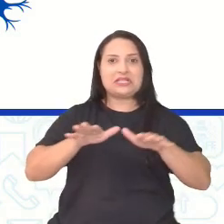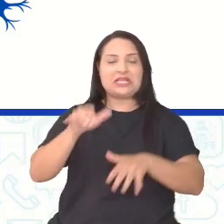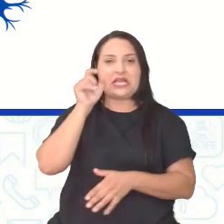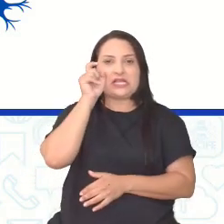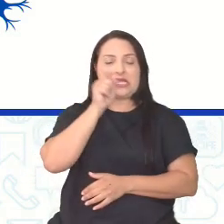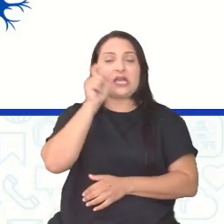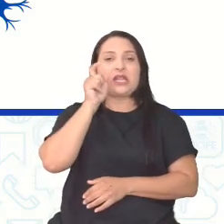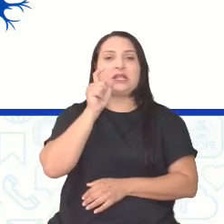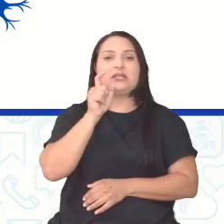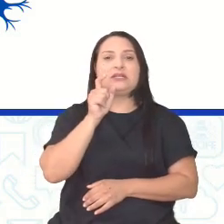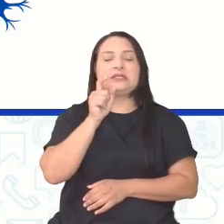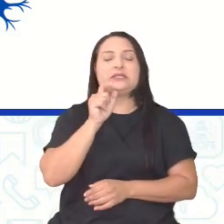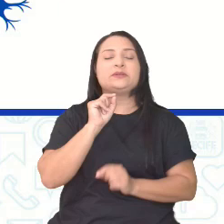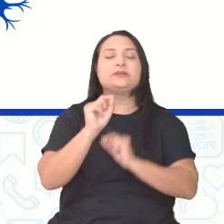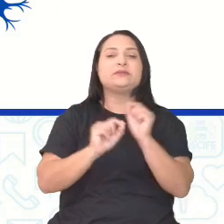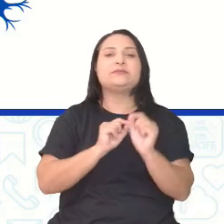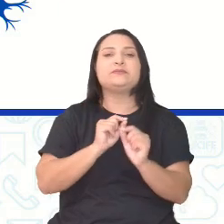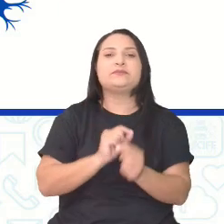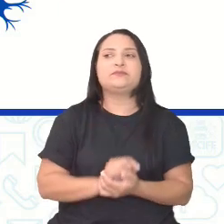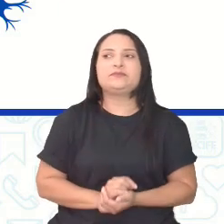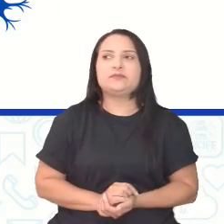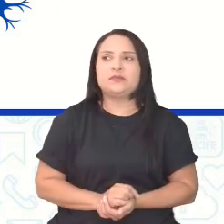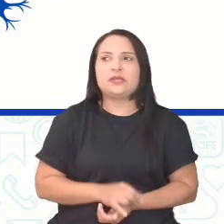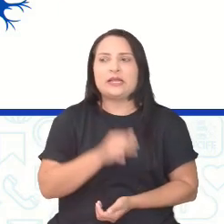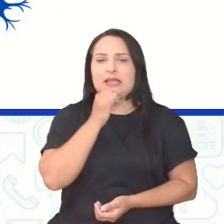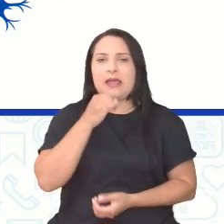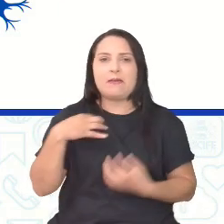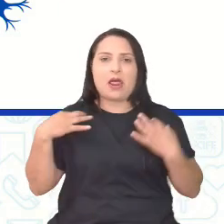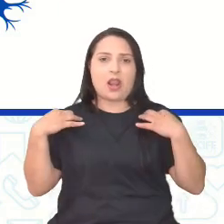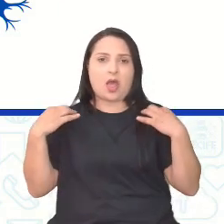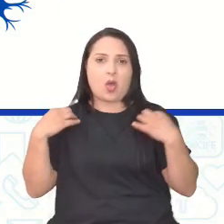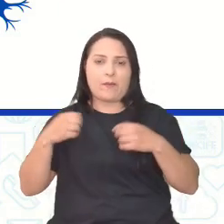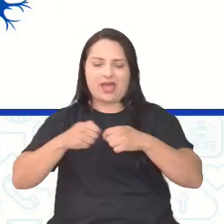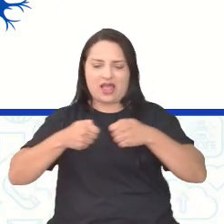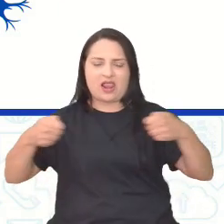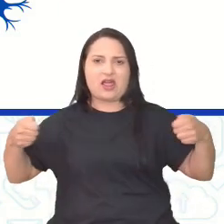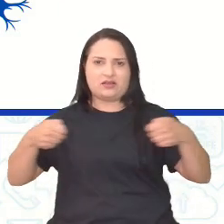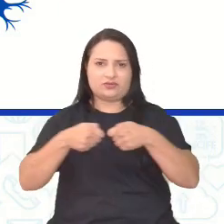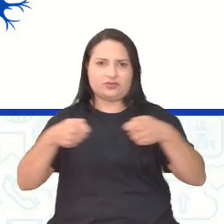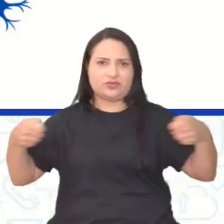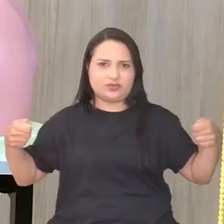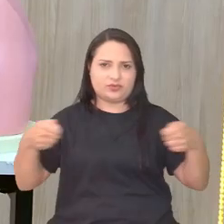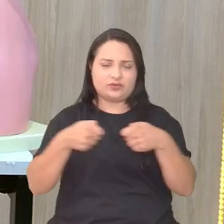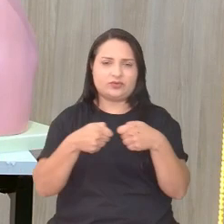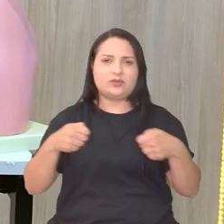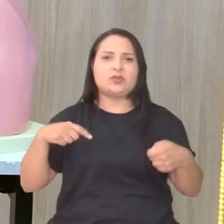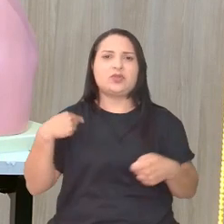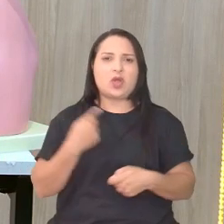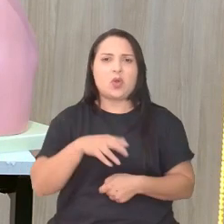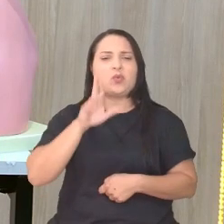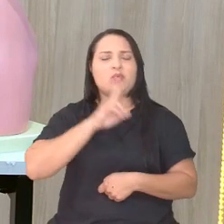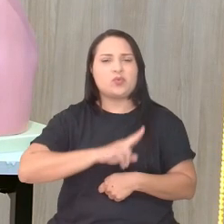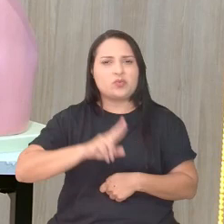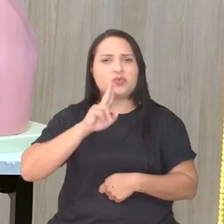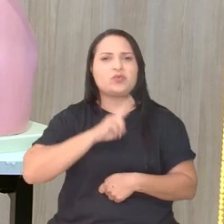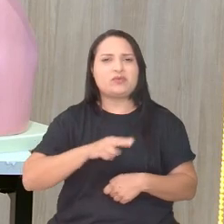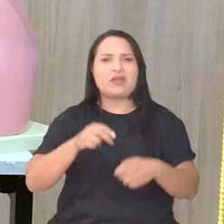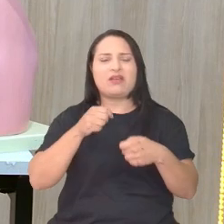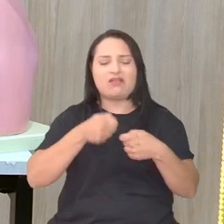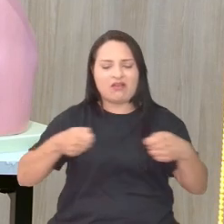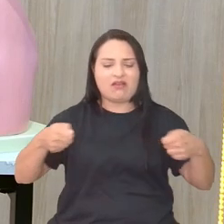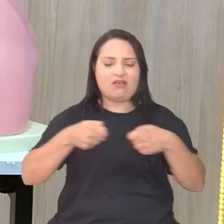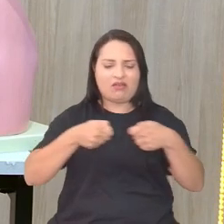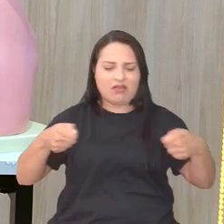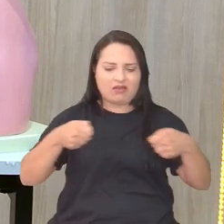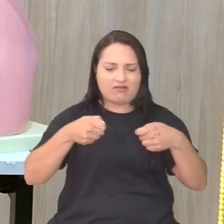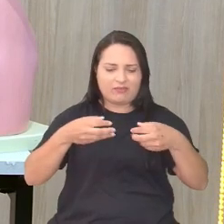interessante saber que no elástico comum, né, de uma roupa, de uma bolsa, a gente vai ver quanto mais a gente usa, mais ele se desgasta.